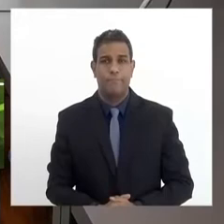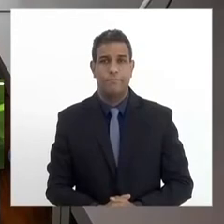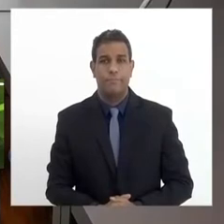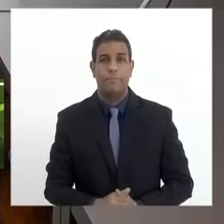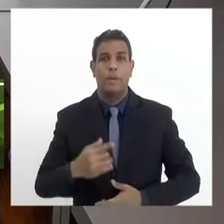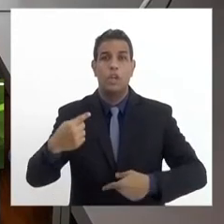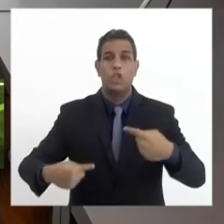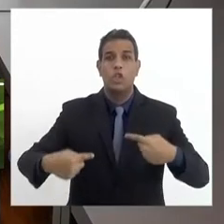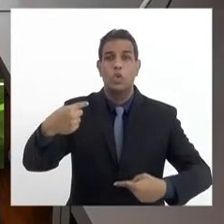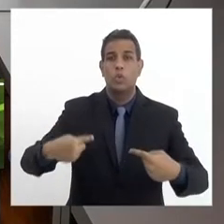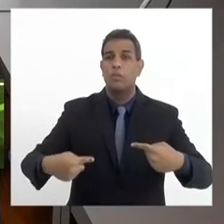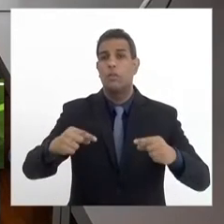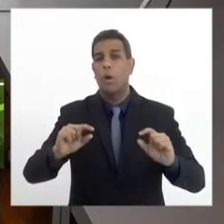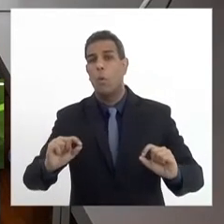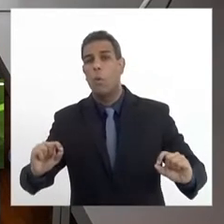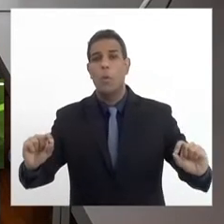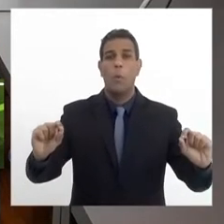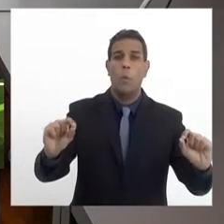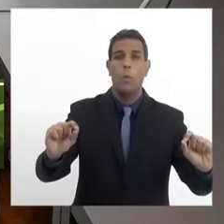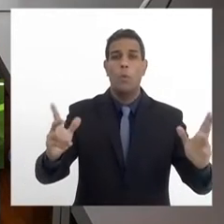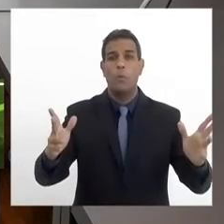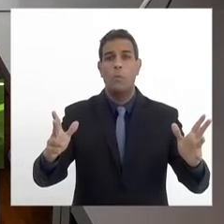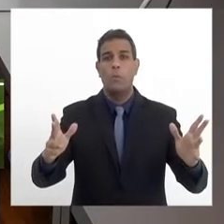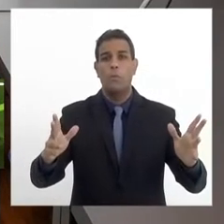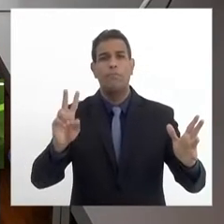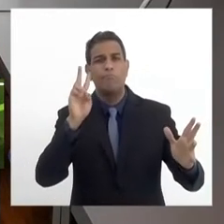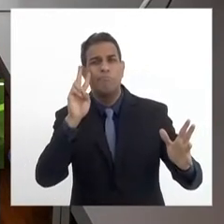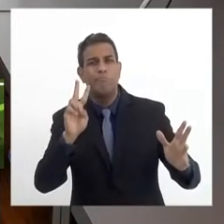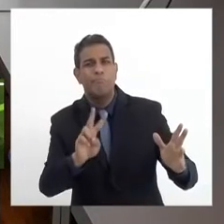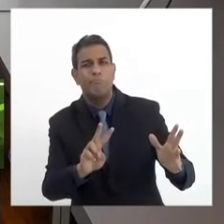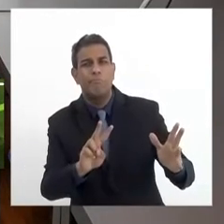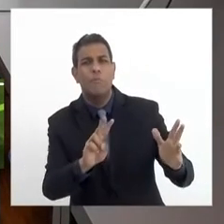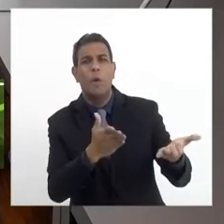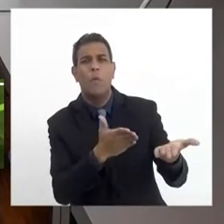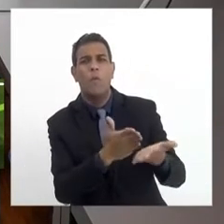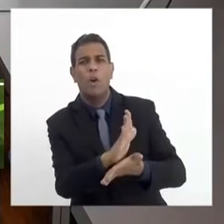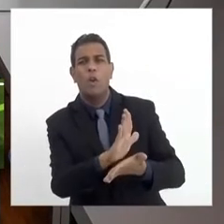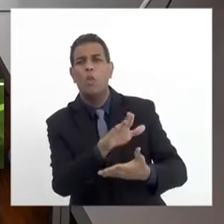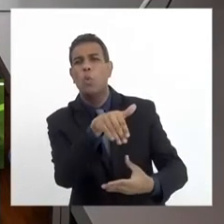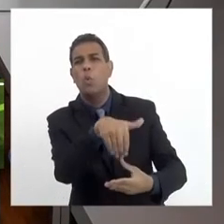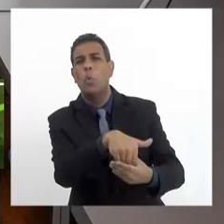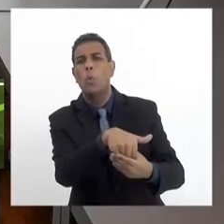Em discussão. Espera aí, o voto.